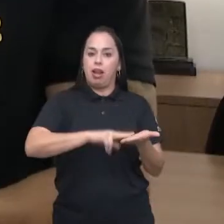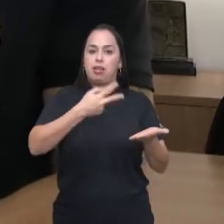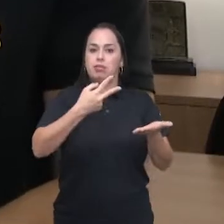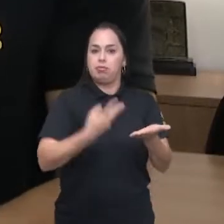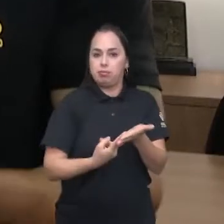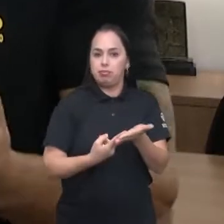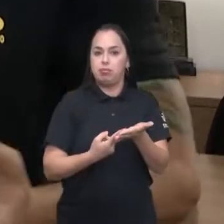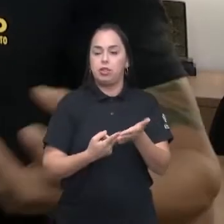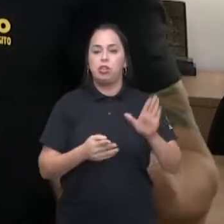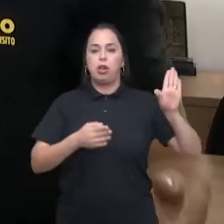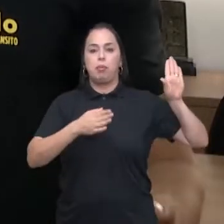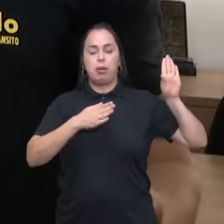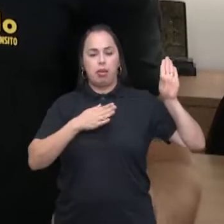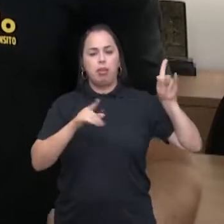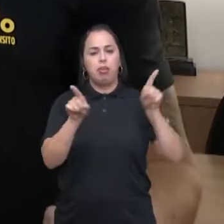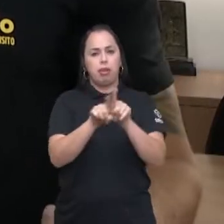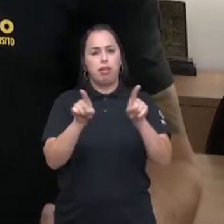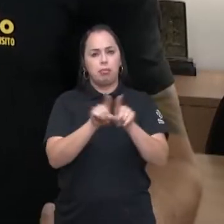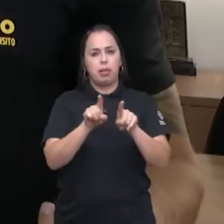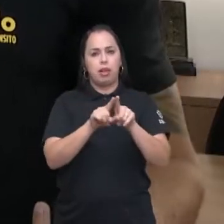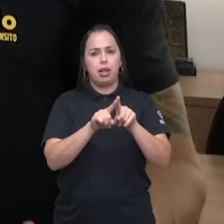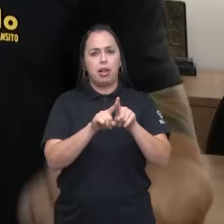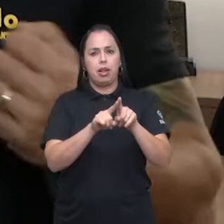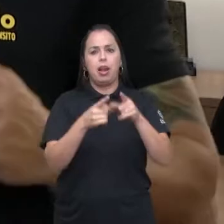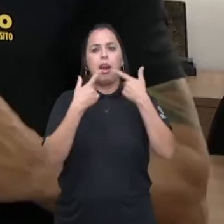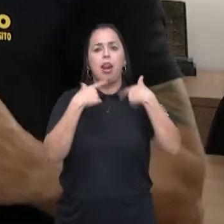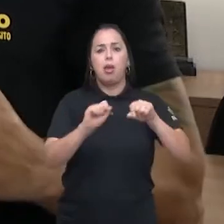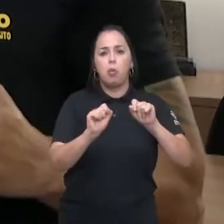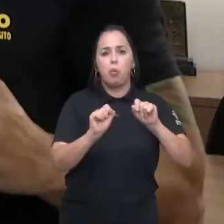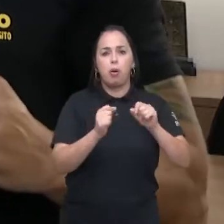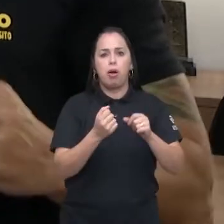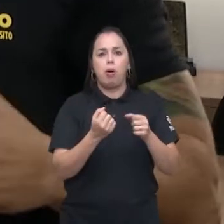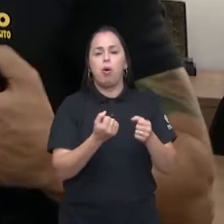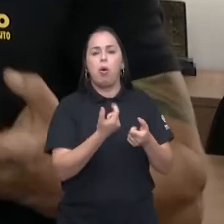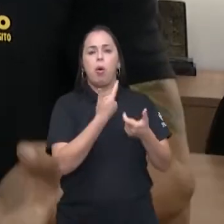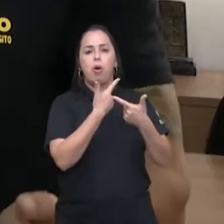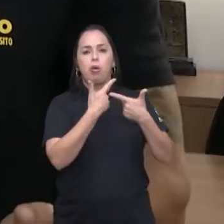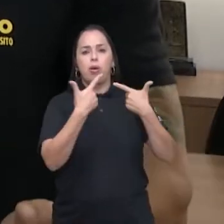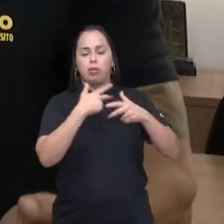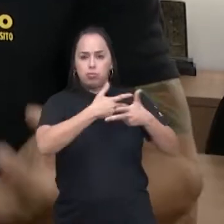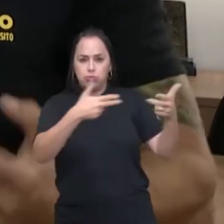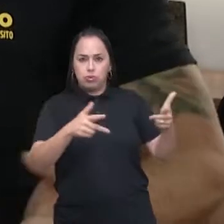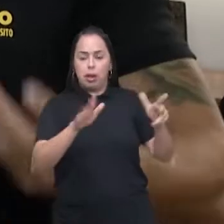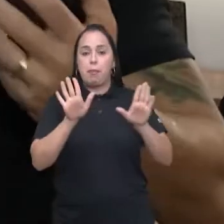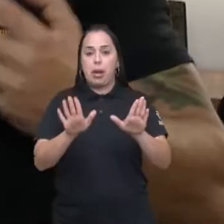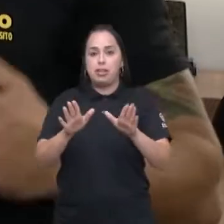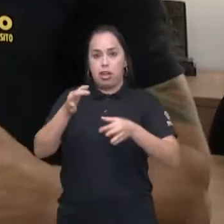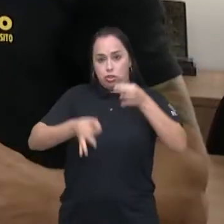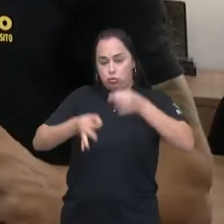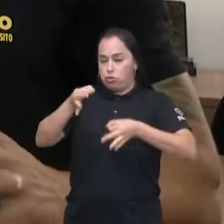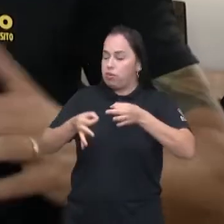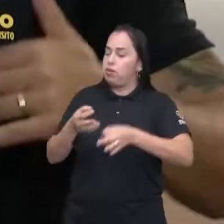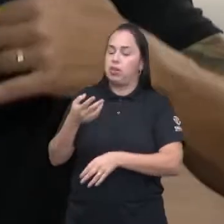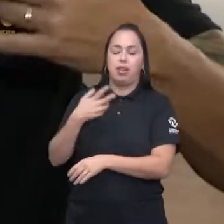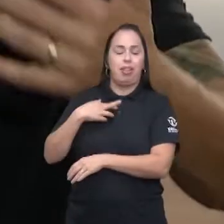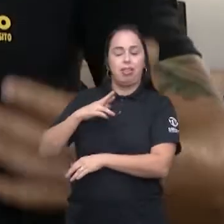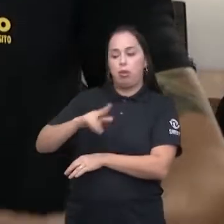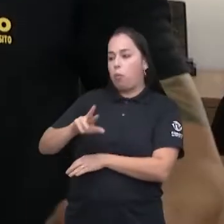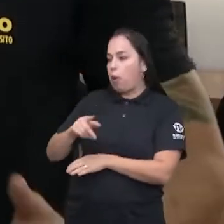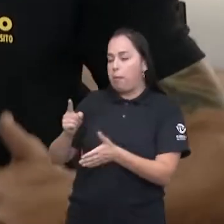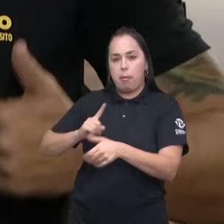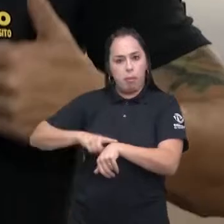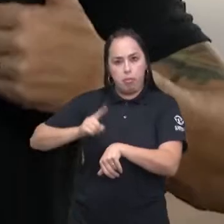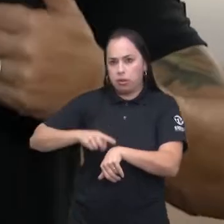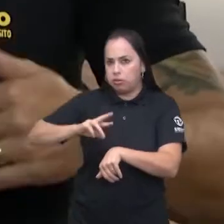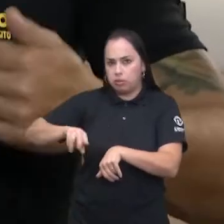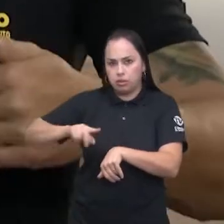exigência de tradução juramentada de documentos em língua estrangeira EA justiça entendeu que esse não é o momento exigia Essa tradução juramentada que